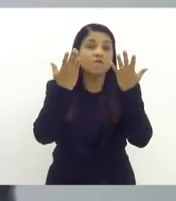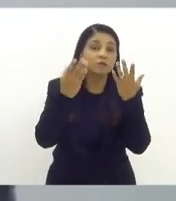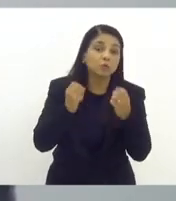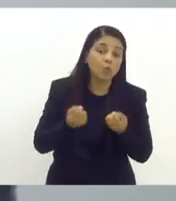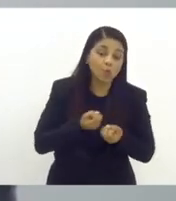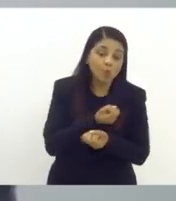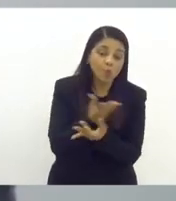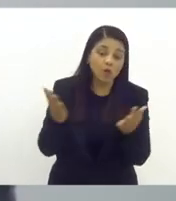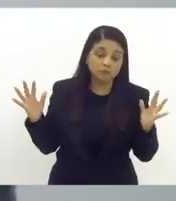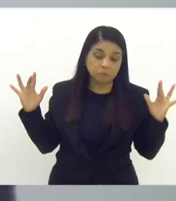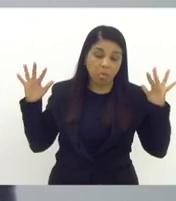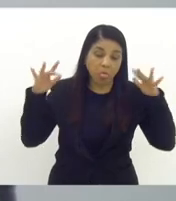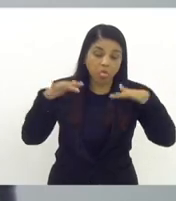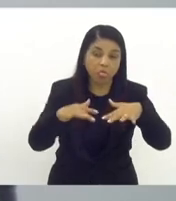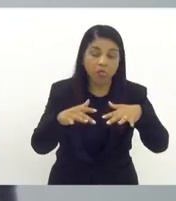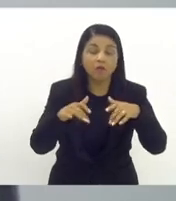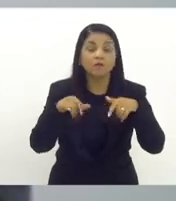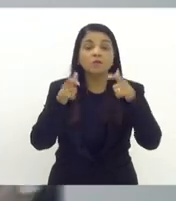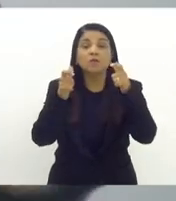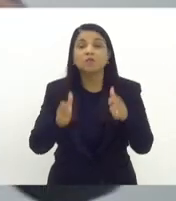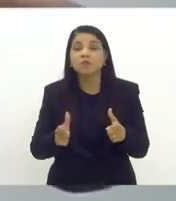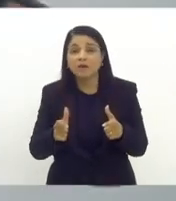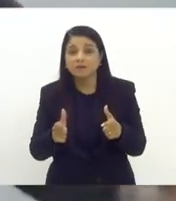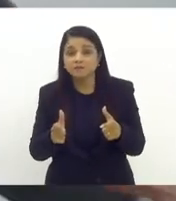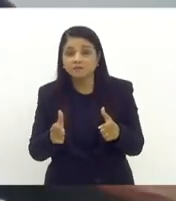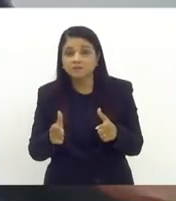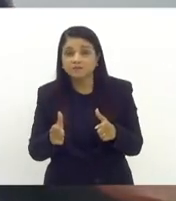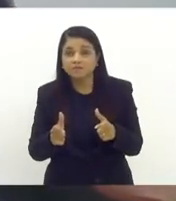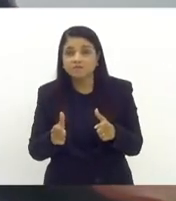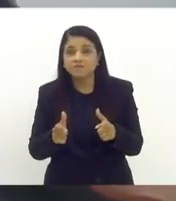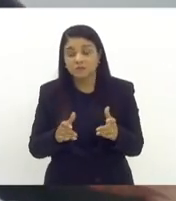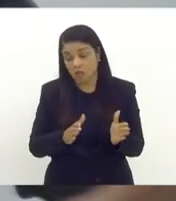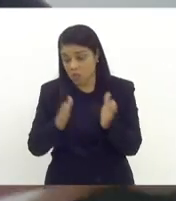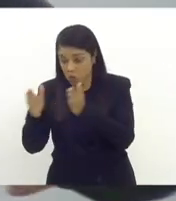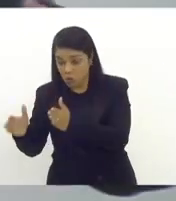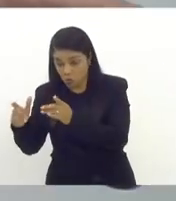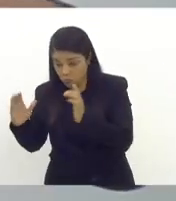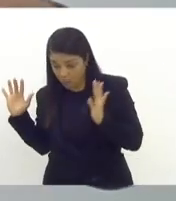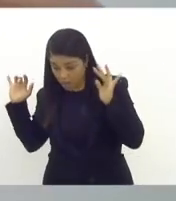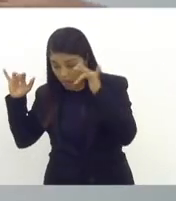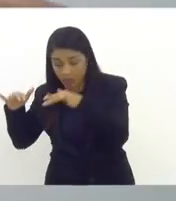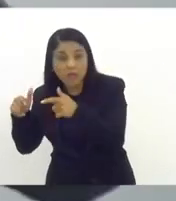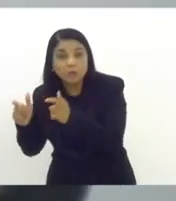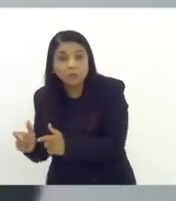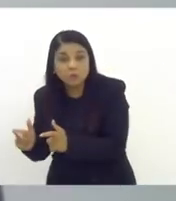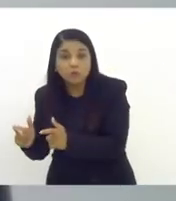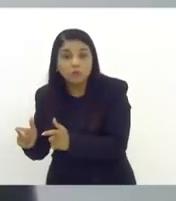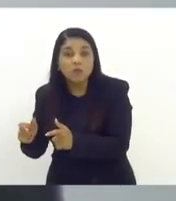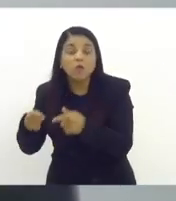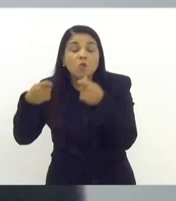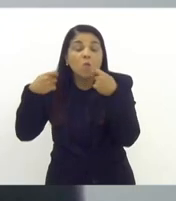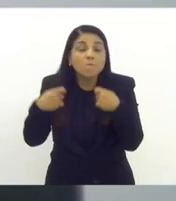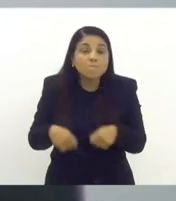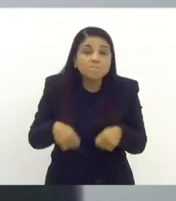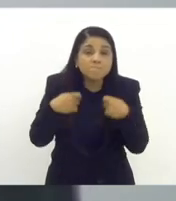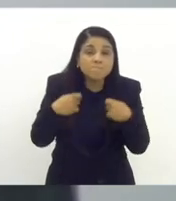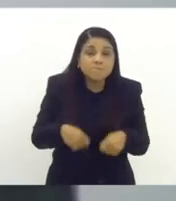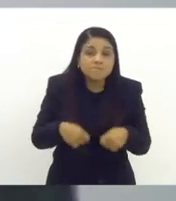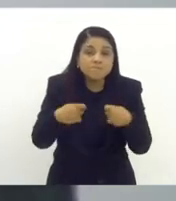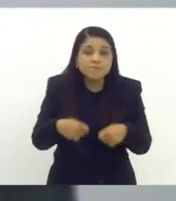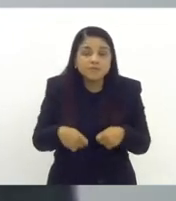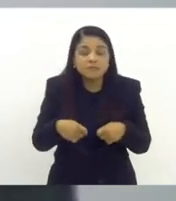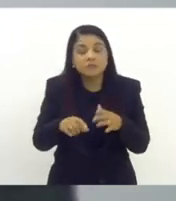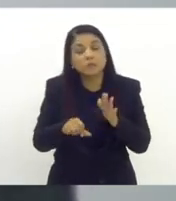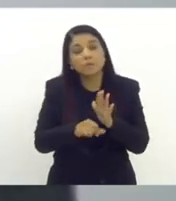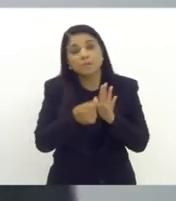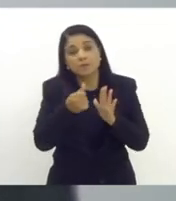tem um evento determinado local Então até para ter ó aqui no lado vai ter outro então assim como é que vai então isso tudo é ele é primeiro